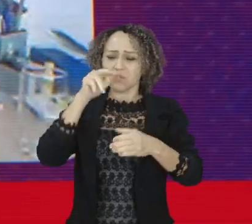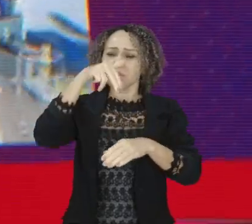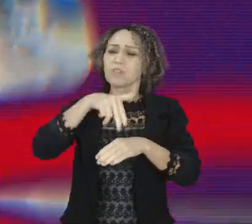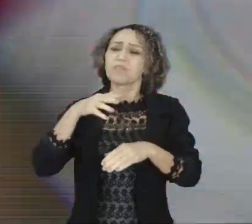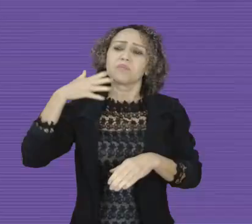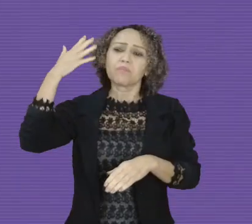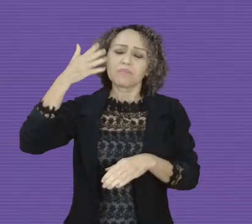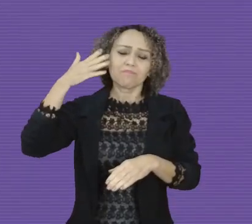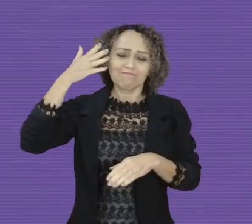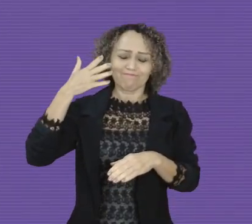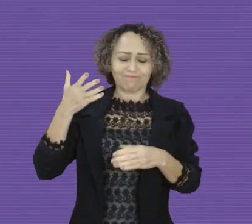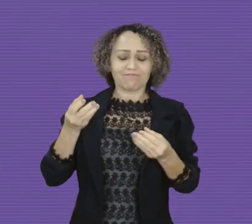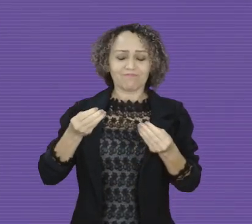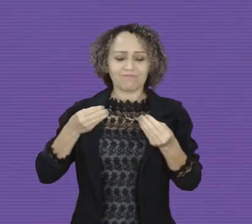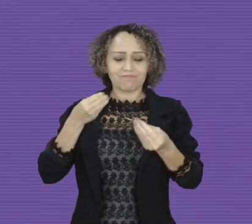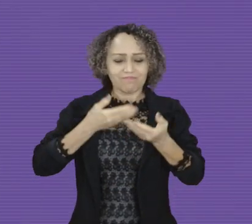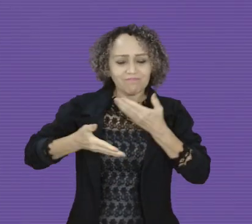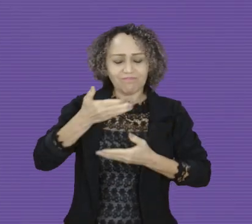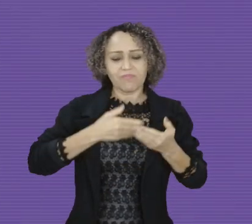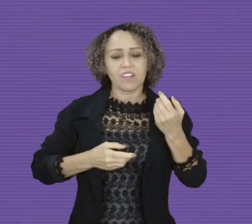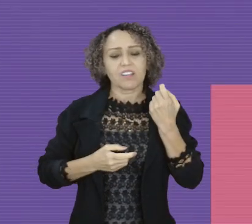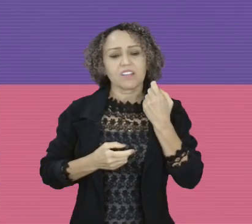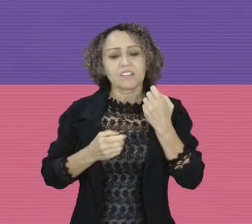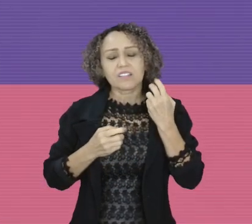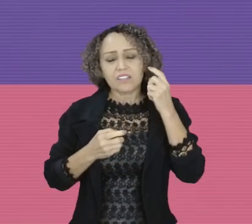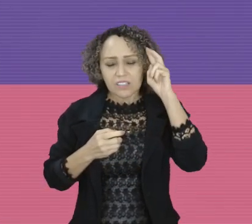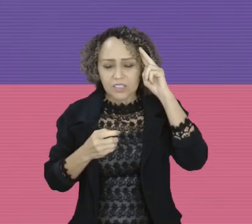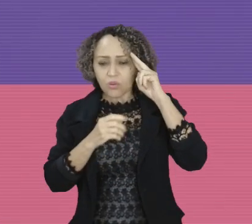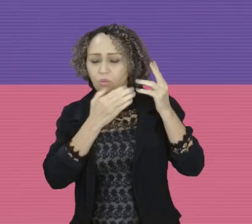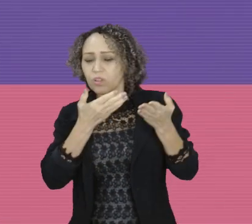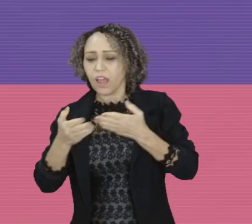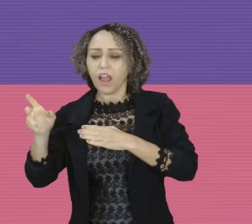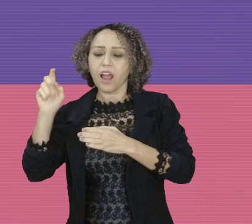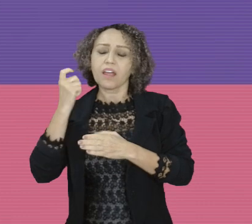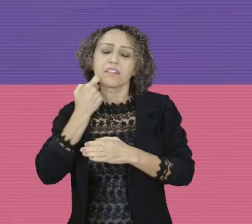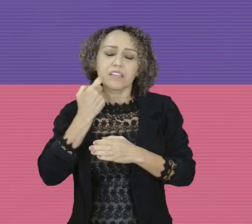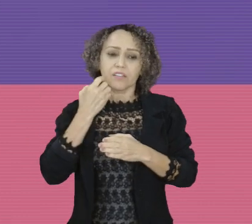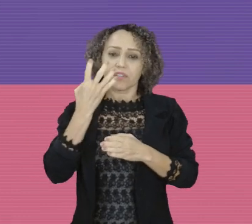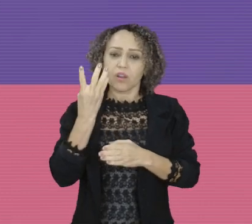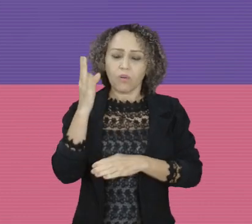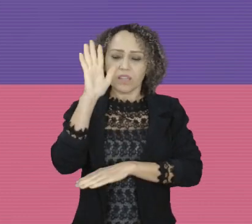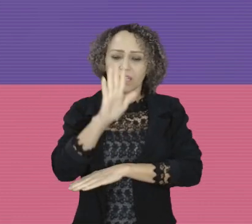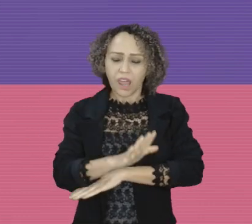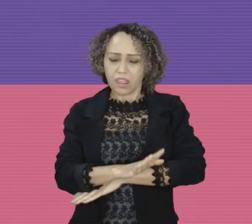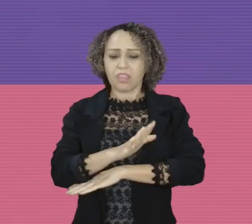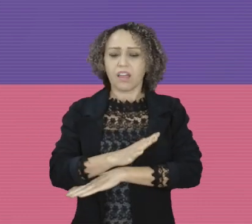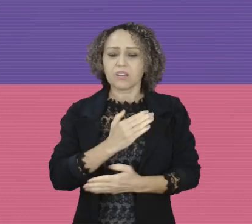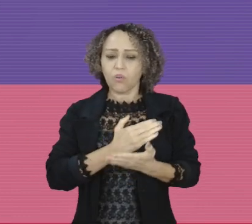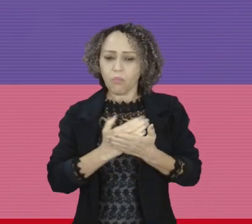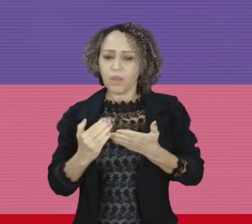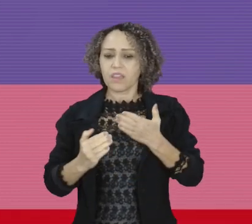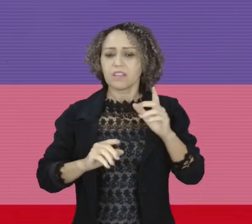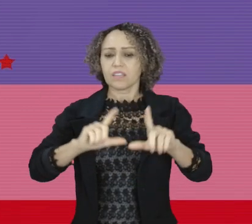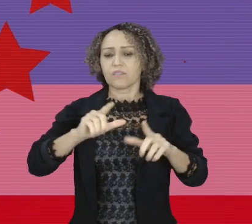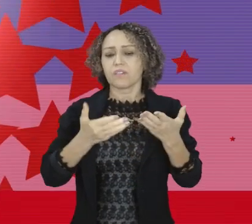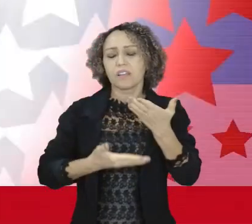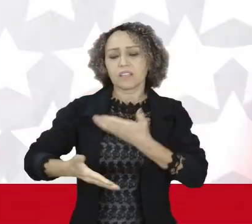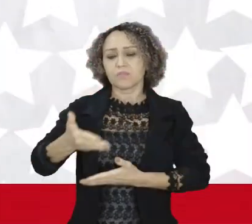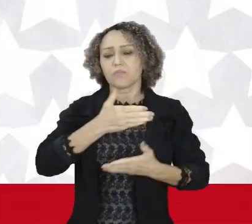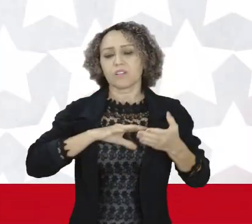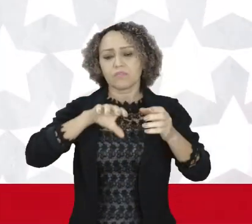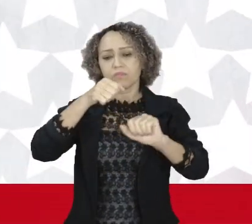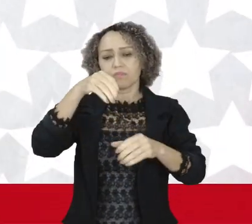gente. Então anota aí, de segunda a sexta-feira, a partir das 4 da tarde, tem TV Elas por Elas Formação na TVPT.